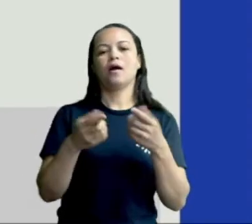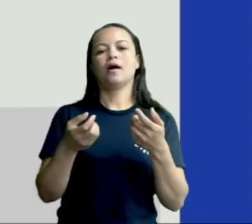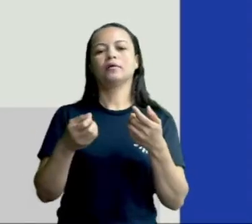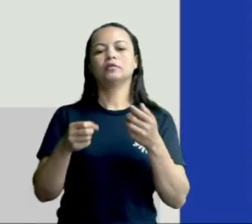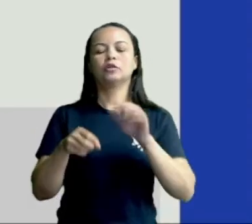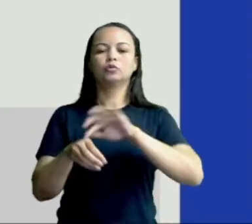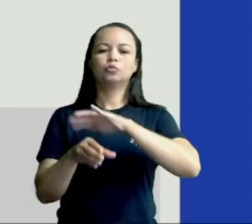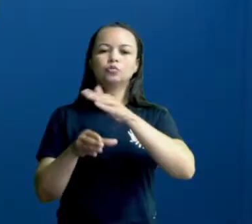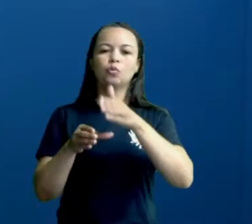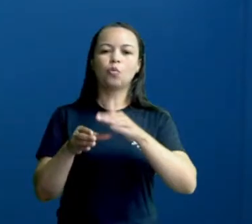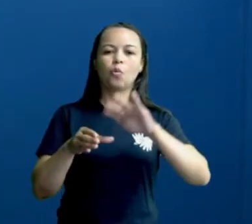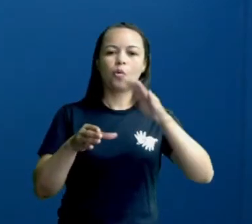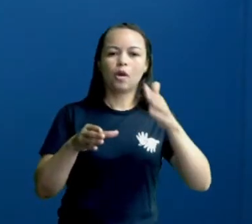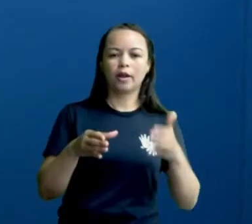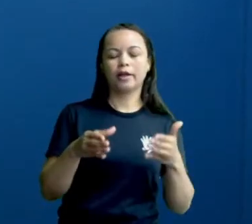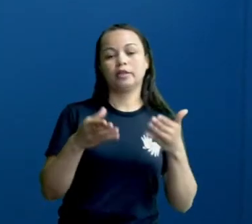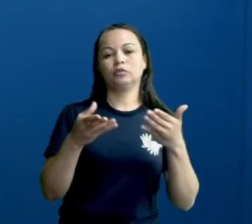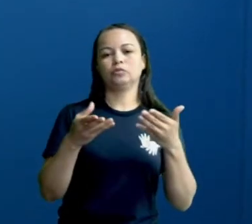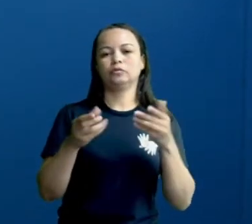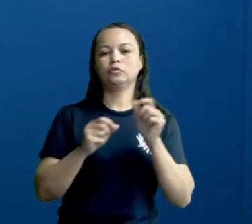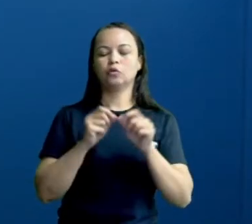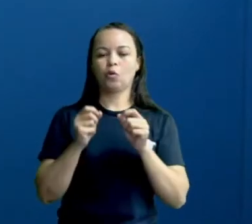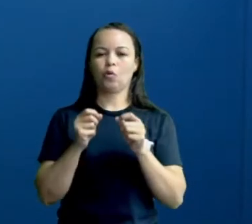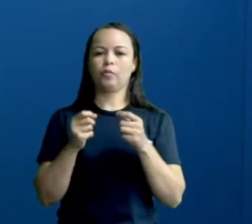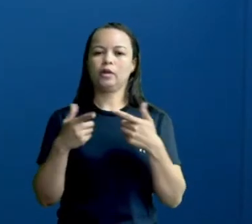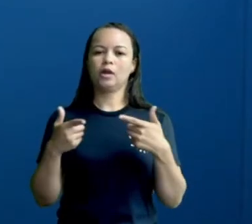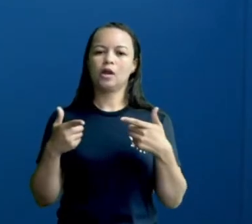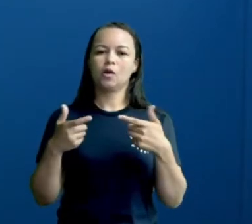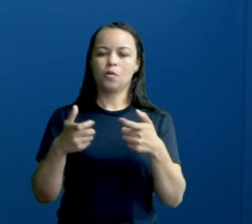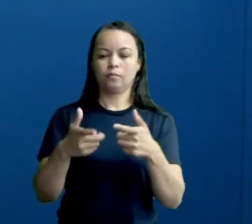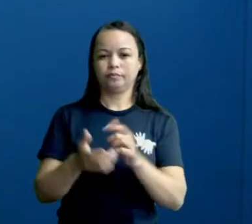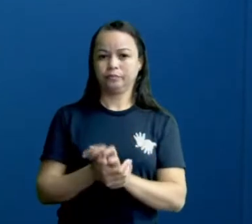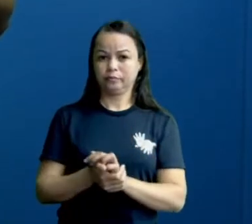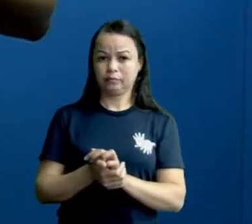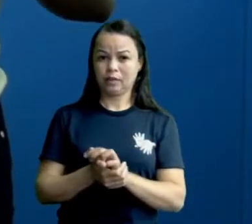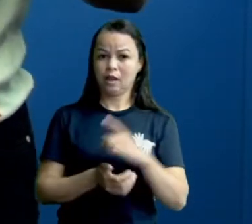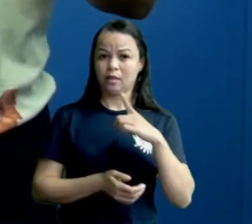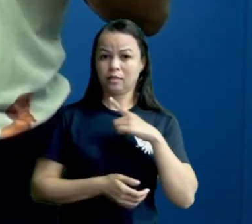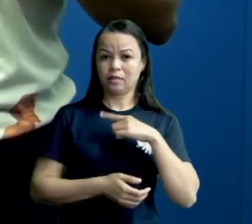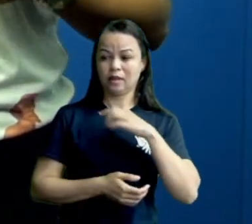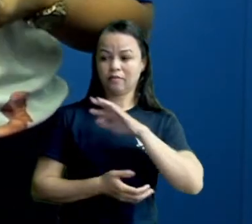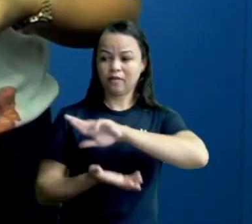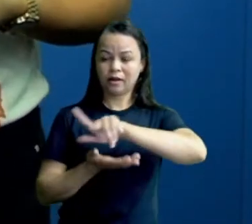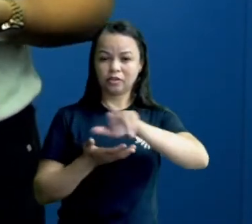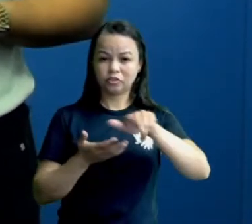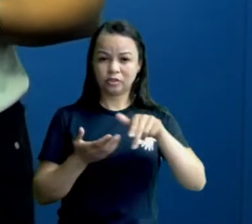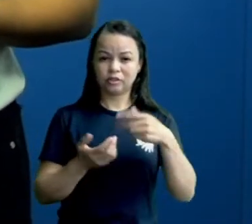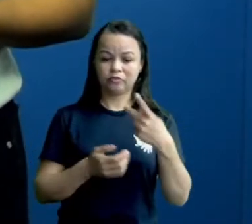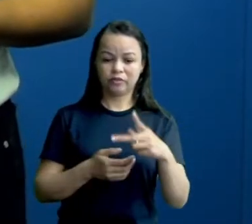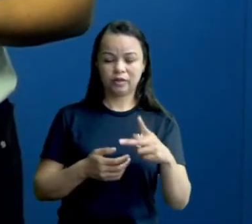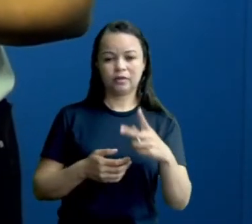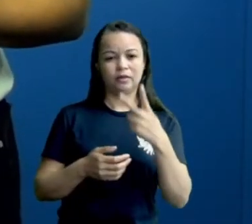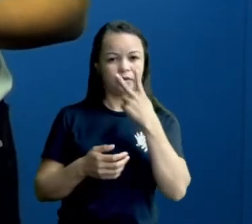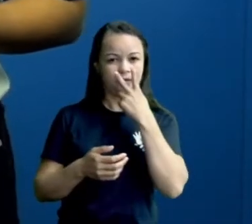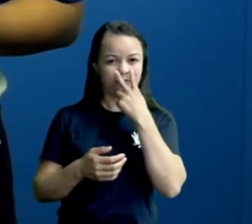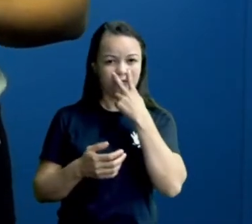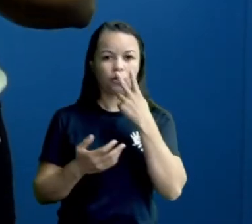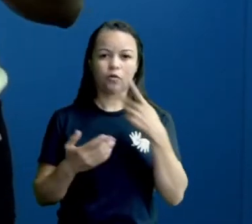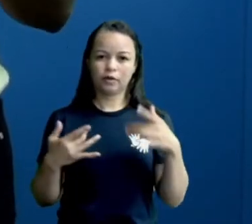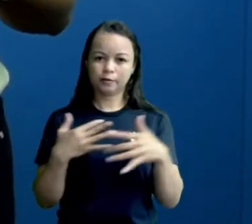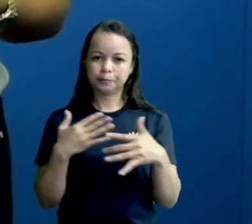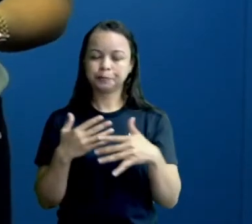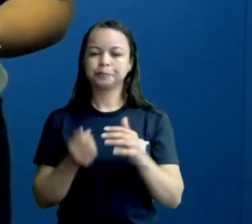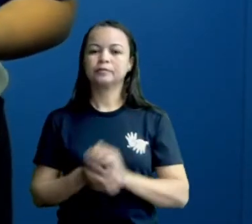muita criança ainda que não sabe nem o que é Monte das Tabocas. O Monte das Tabocas, ele fica aqui em Vitória de Santo Antão, certo?